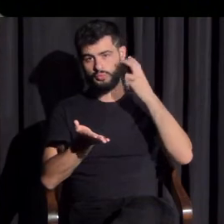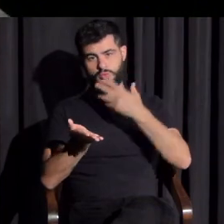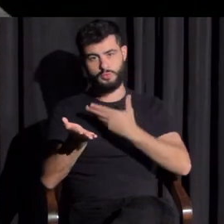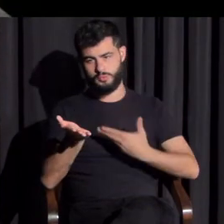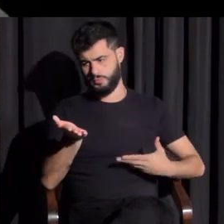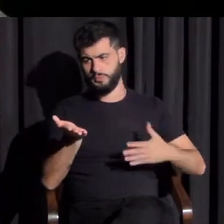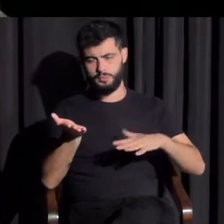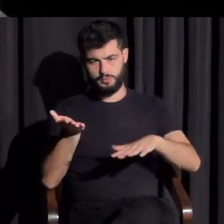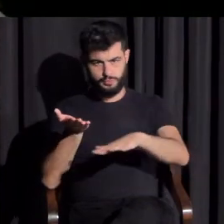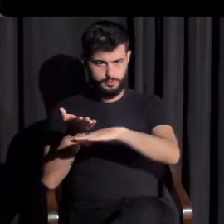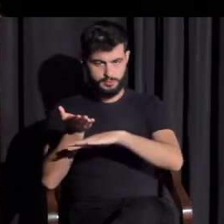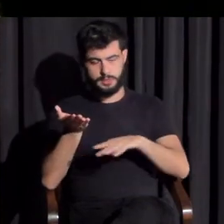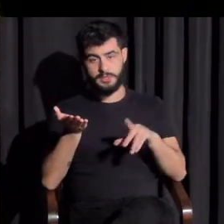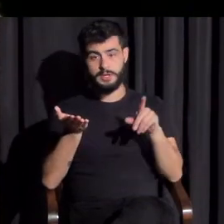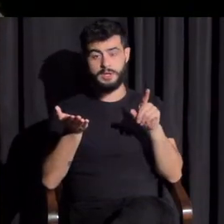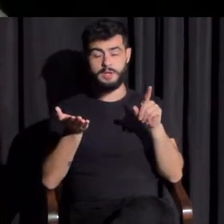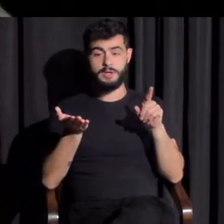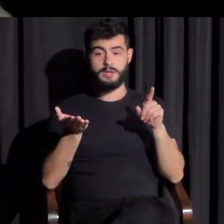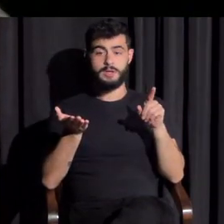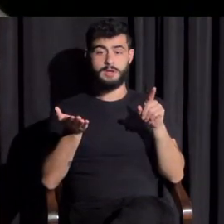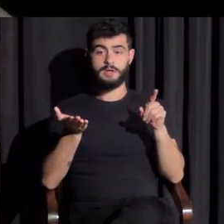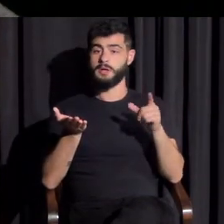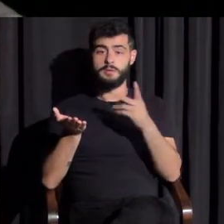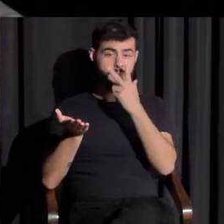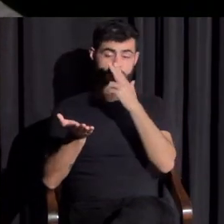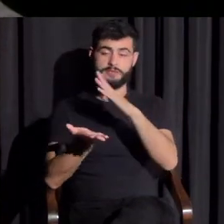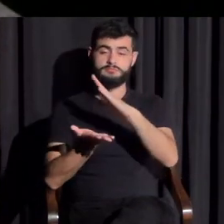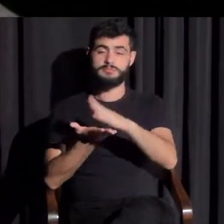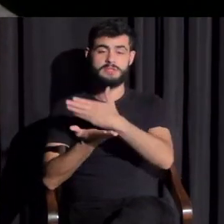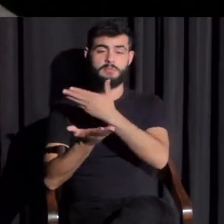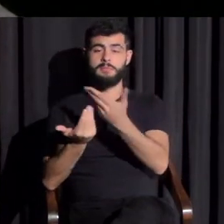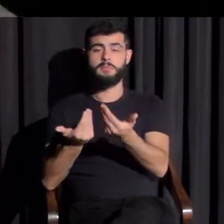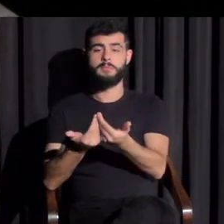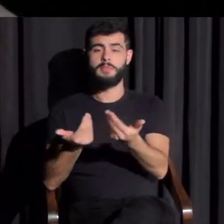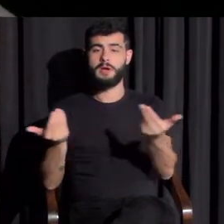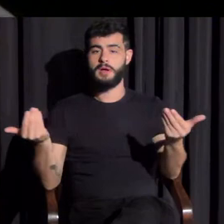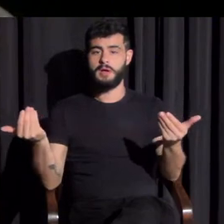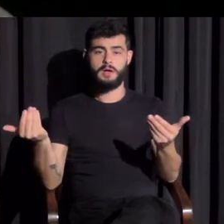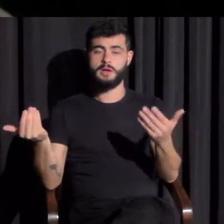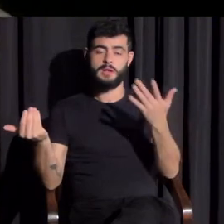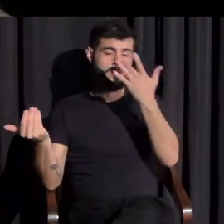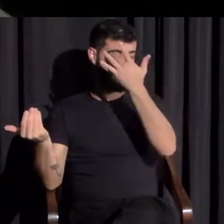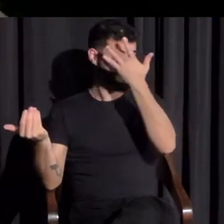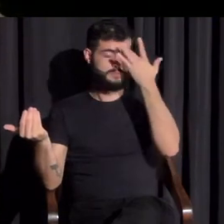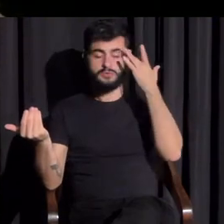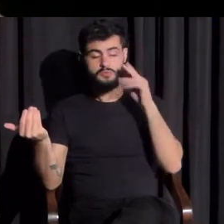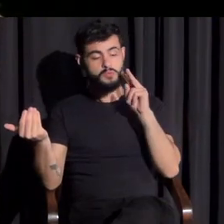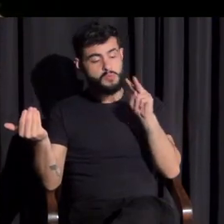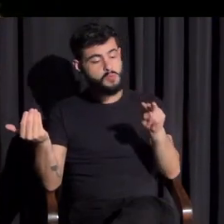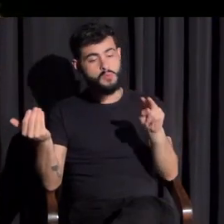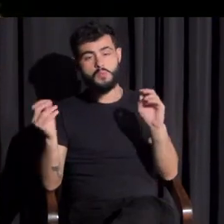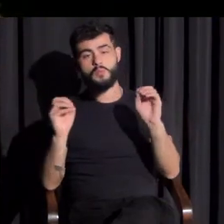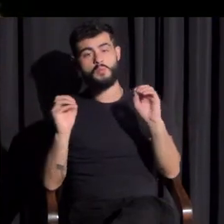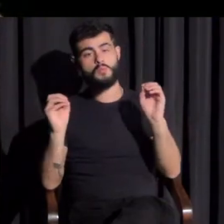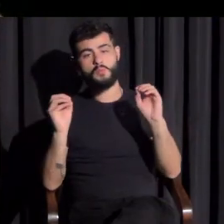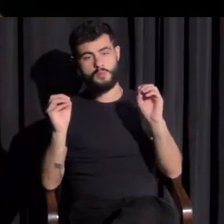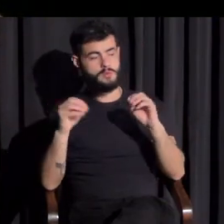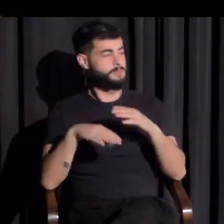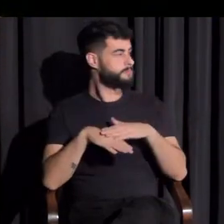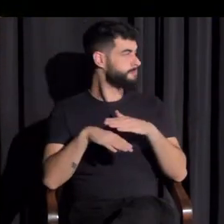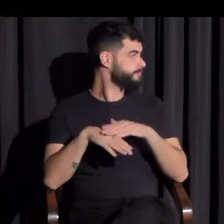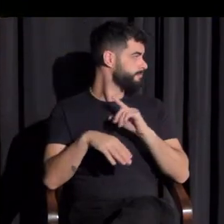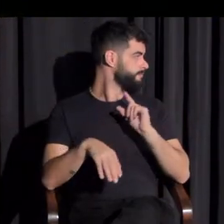local aparta e torna a circulação objeto de análise e de reflexão nossa.